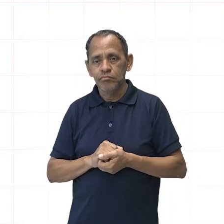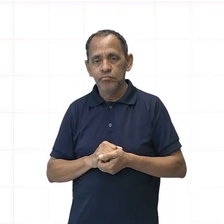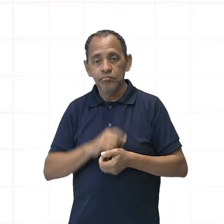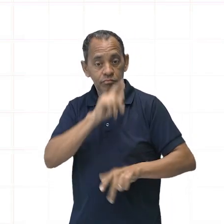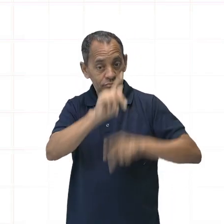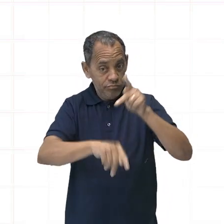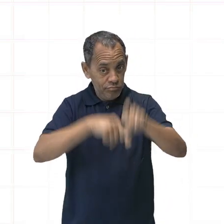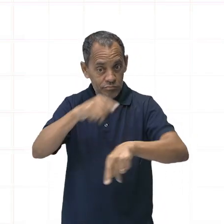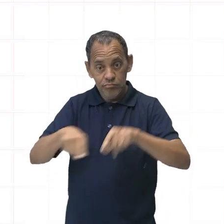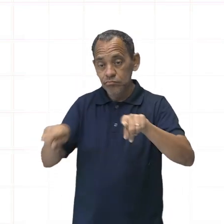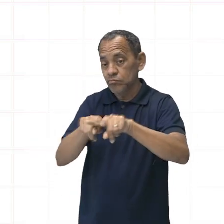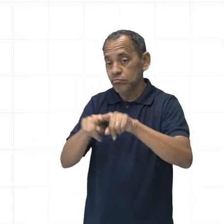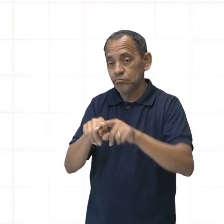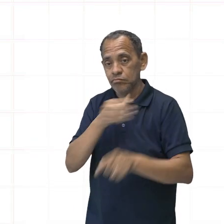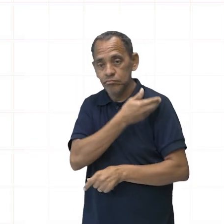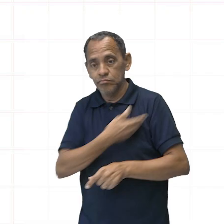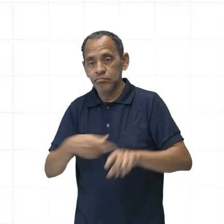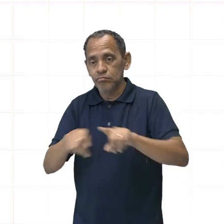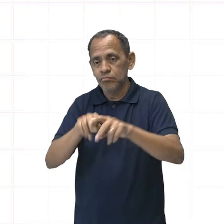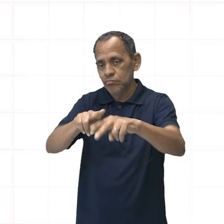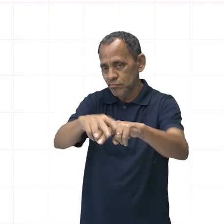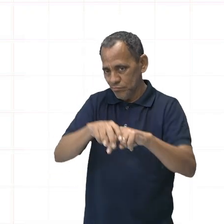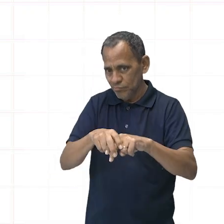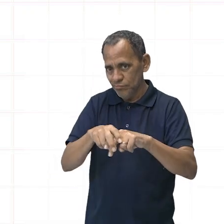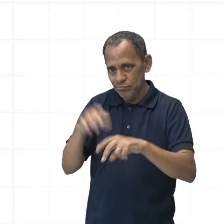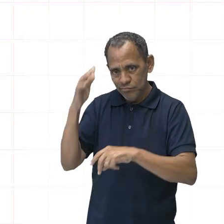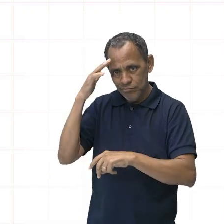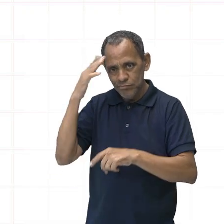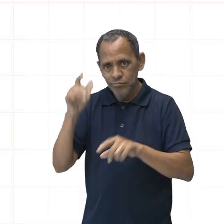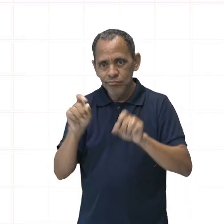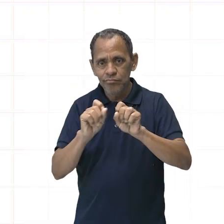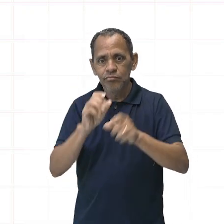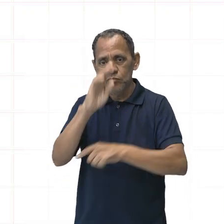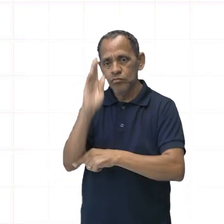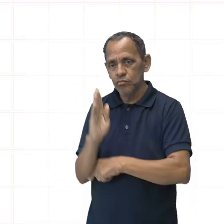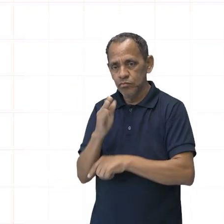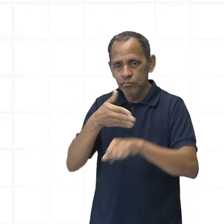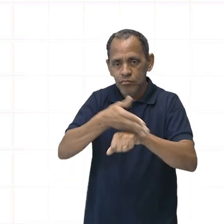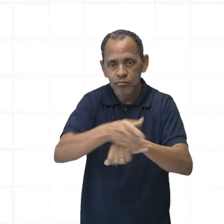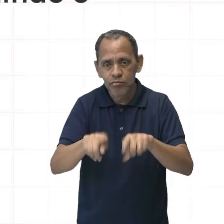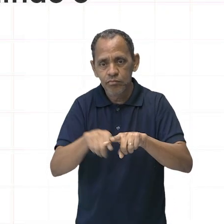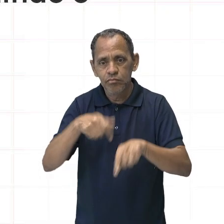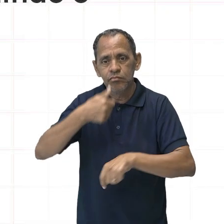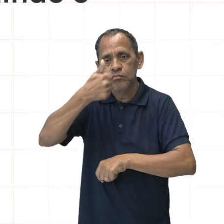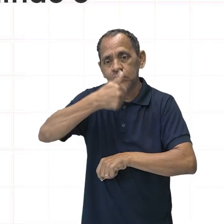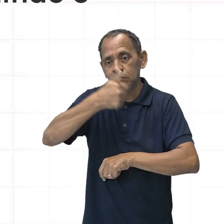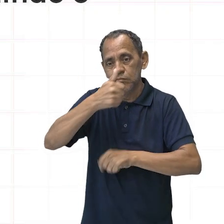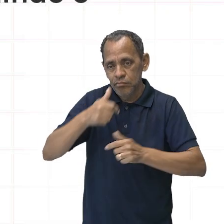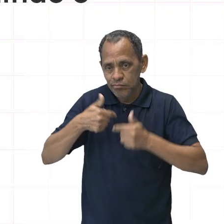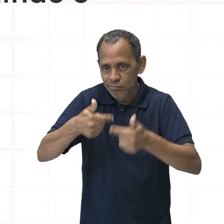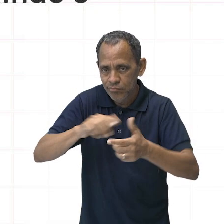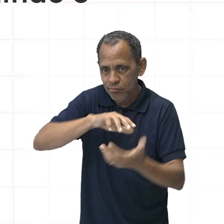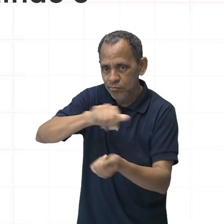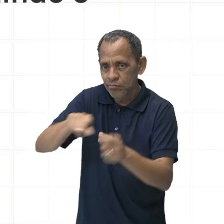quanto do governo. E por conta dessa situação, o Brasil entra na Primeira Guerra Mundial